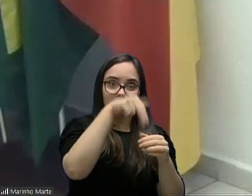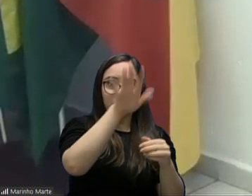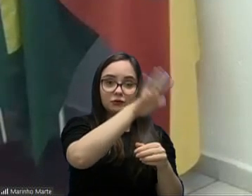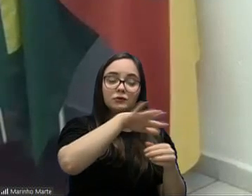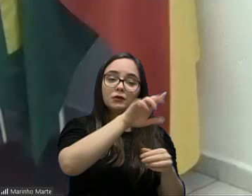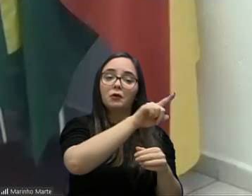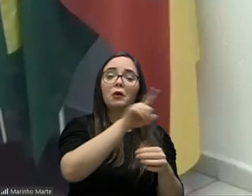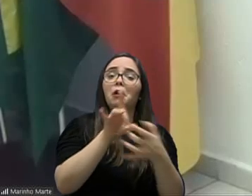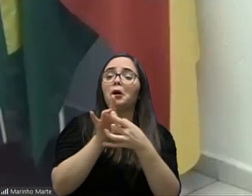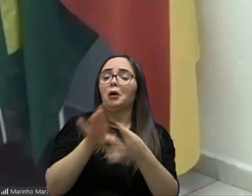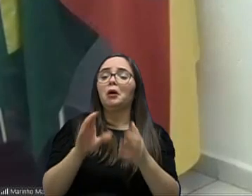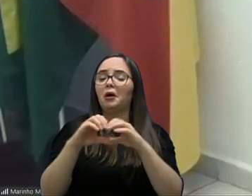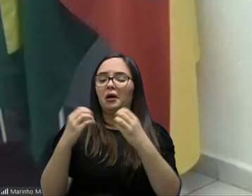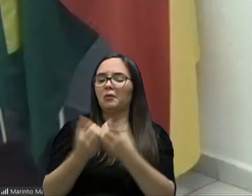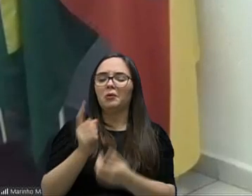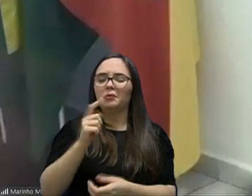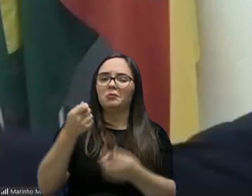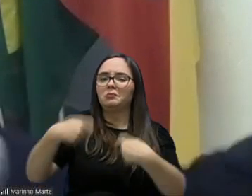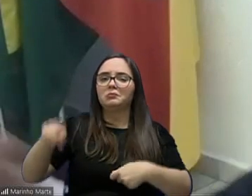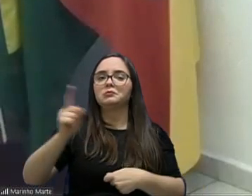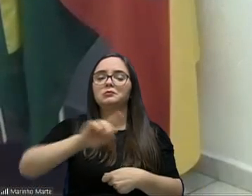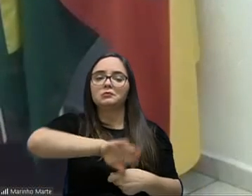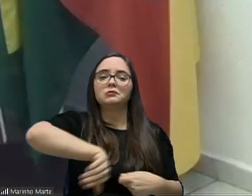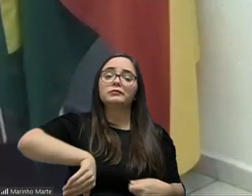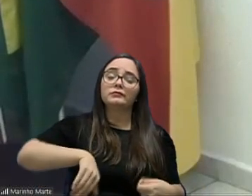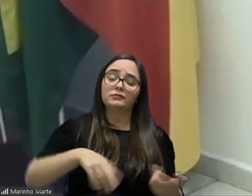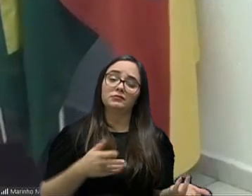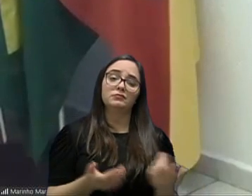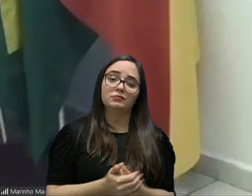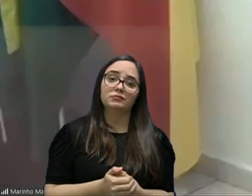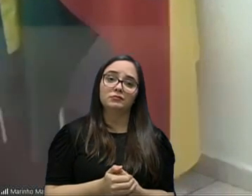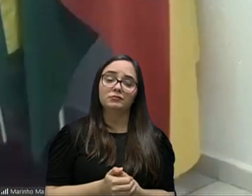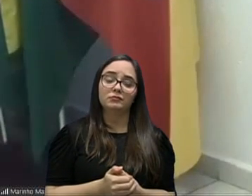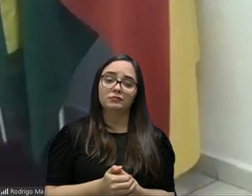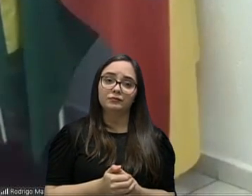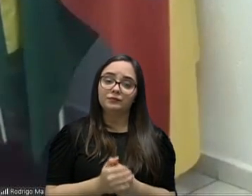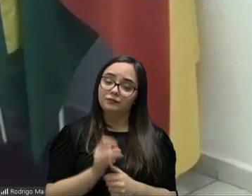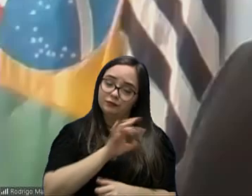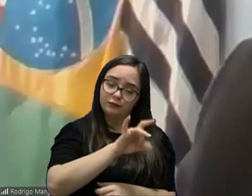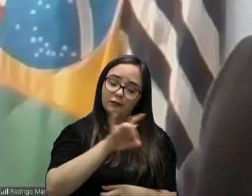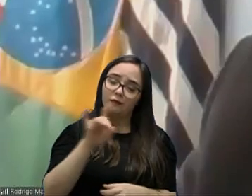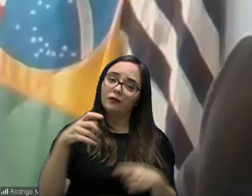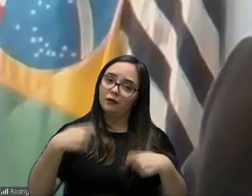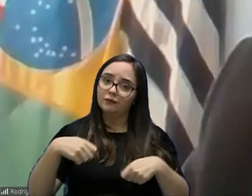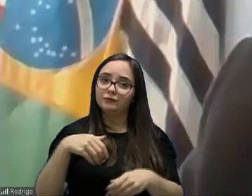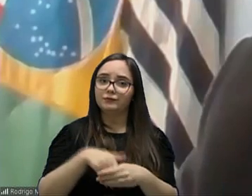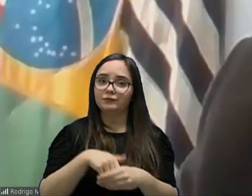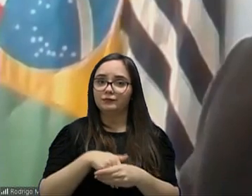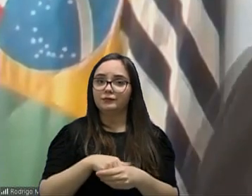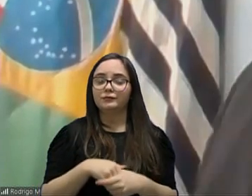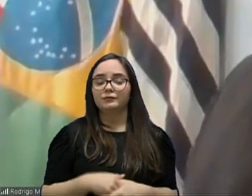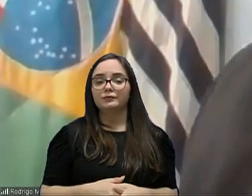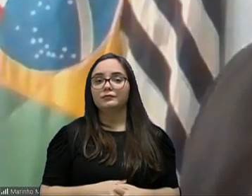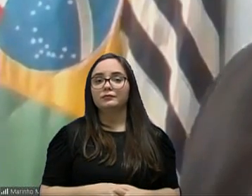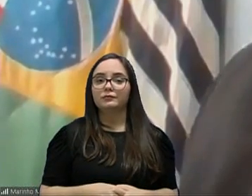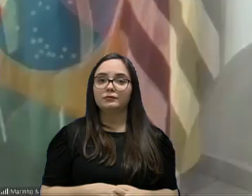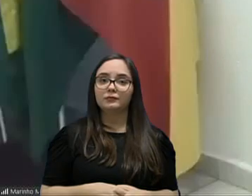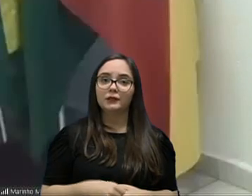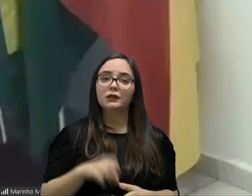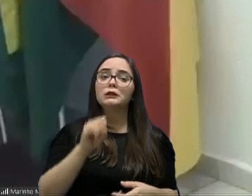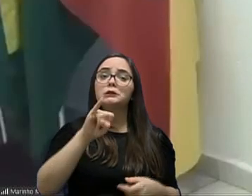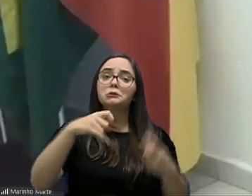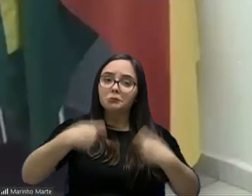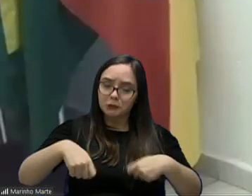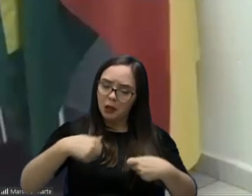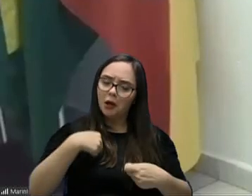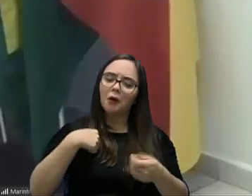um documento aí, eu já assino já o primeiro da lista, dizendo que não põe em pauta, eu vou votar. Se precisar, eu assino